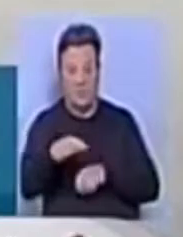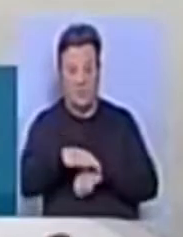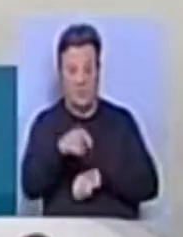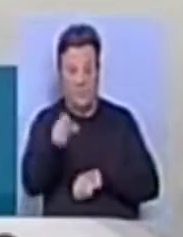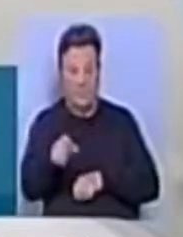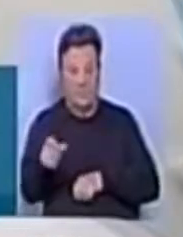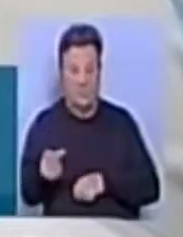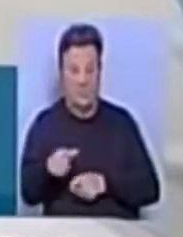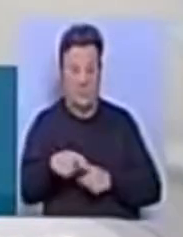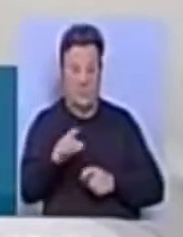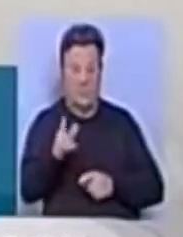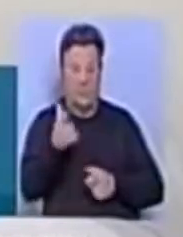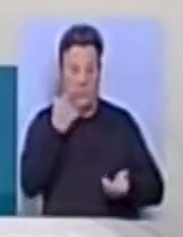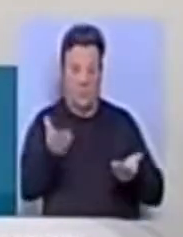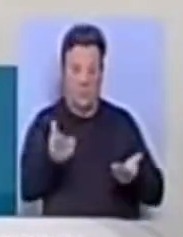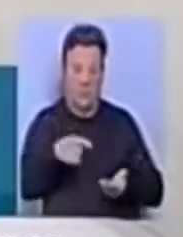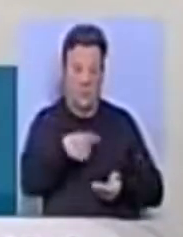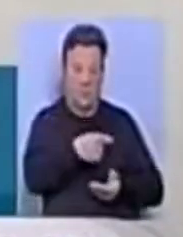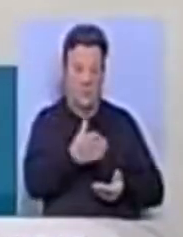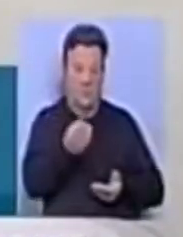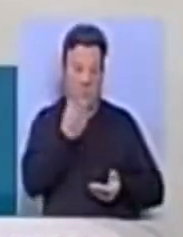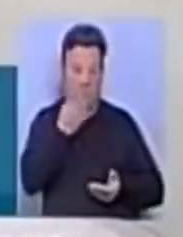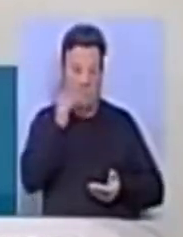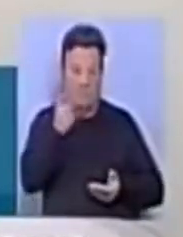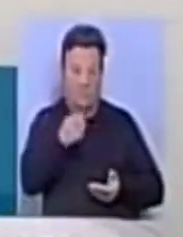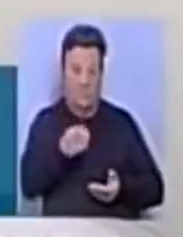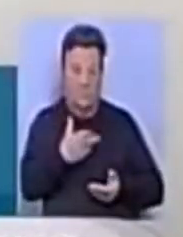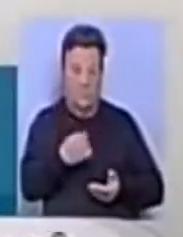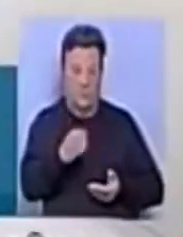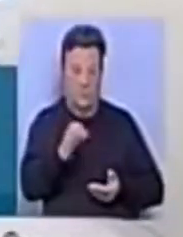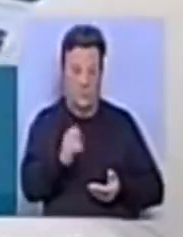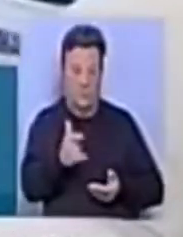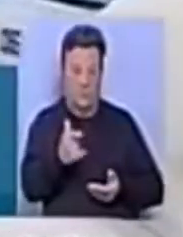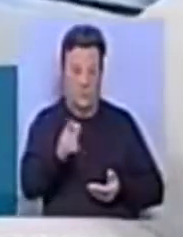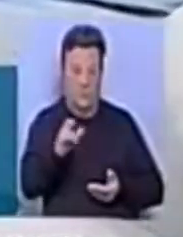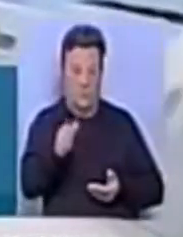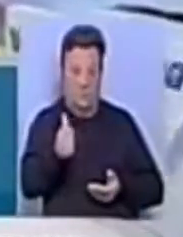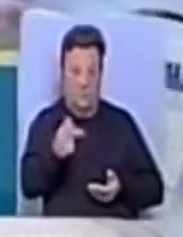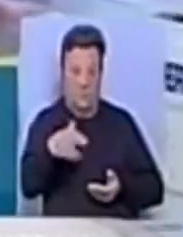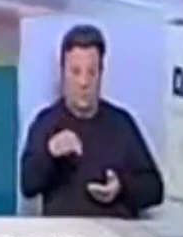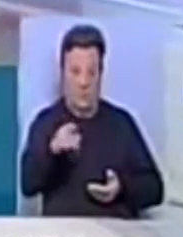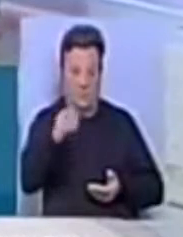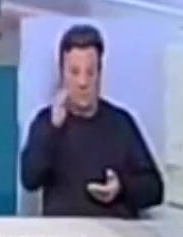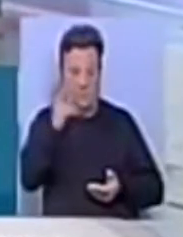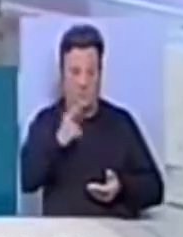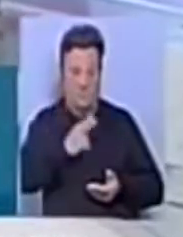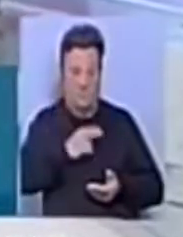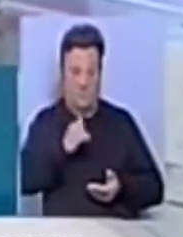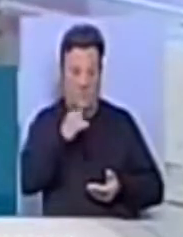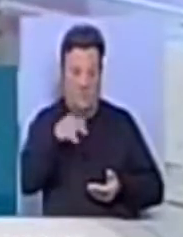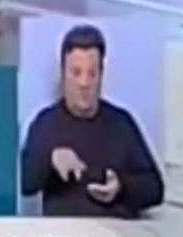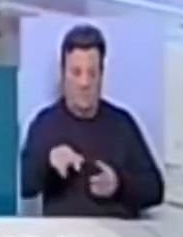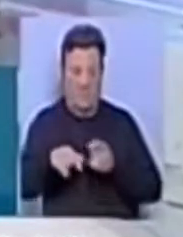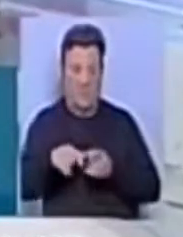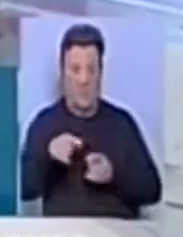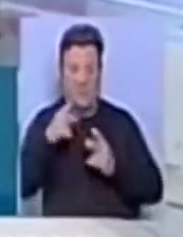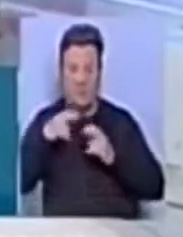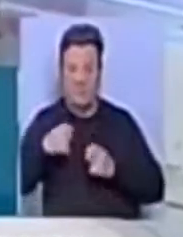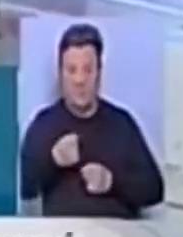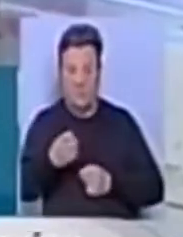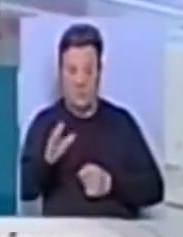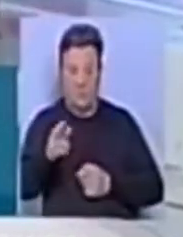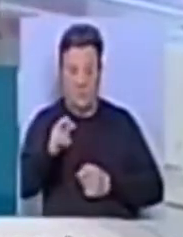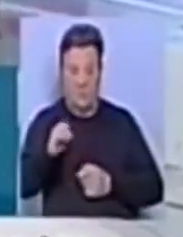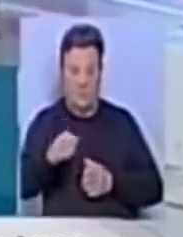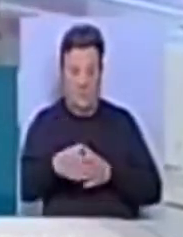quando comparados com outros obrigada professor joão pedro castelo branco professor jack na universidade do algarve estes investigadores quase